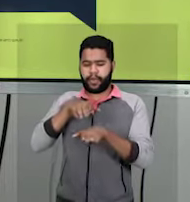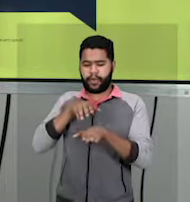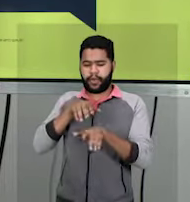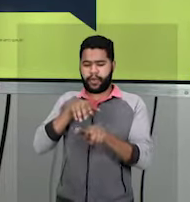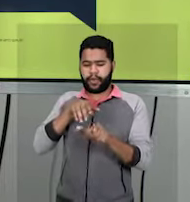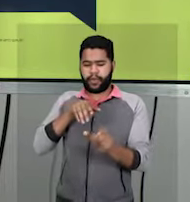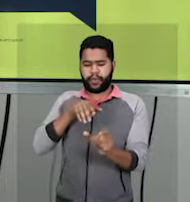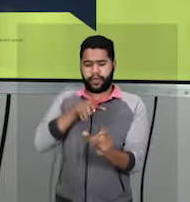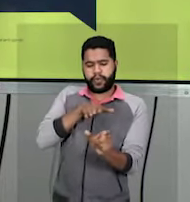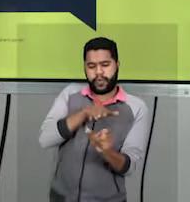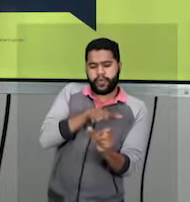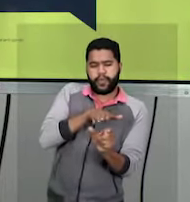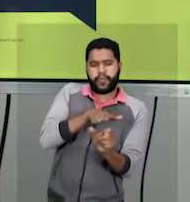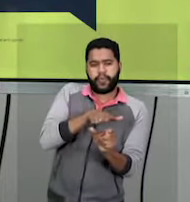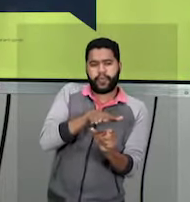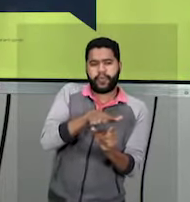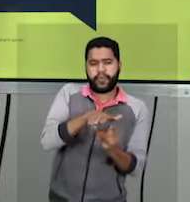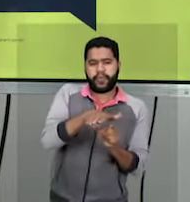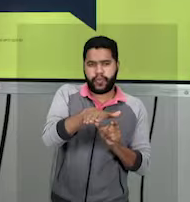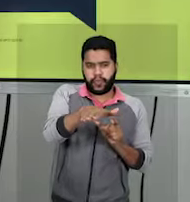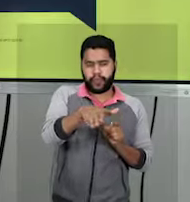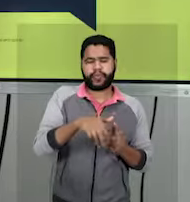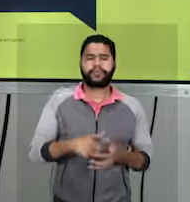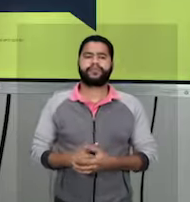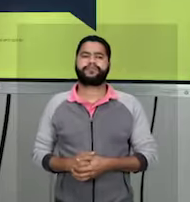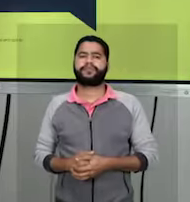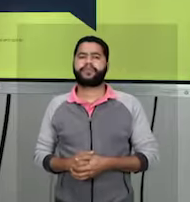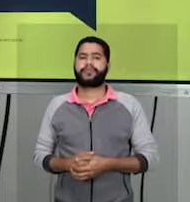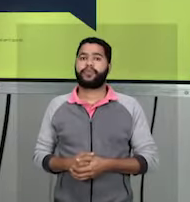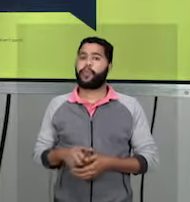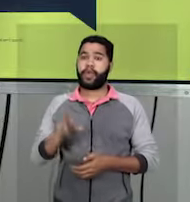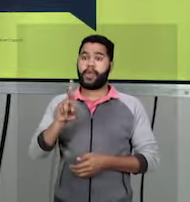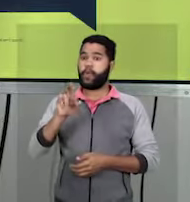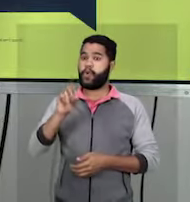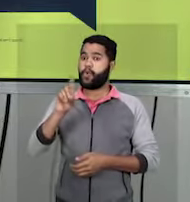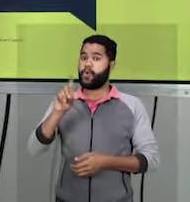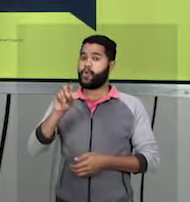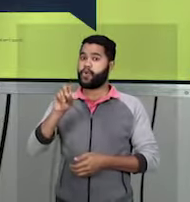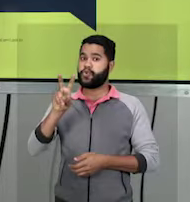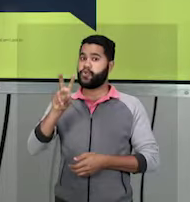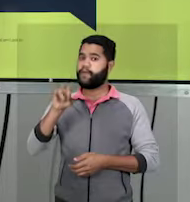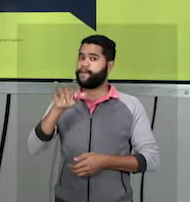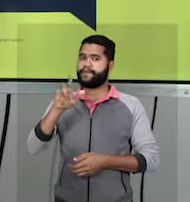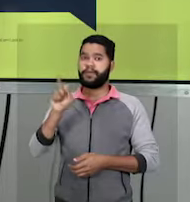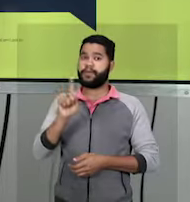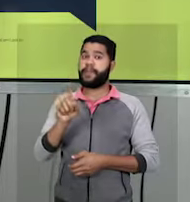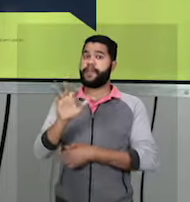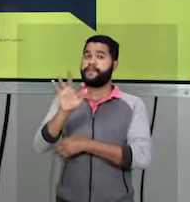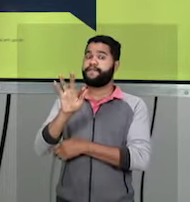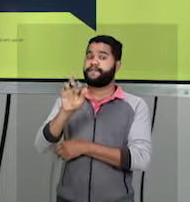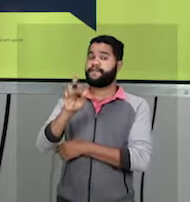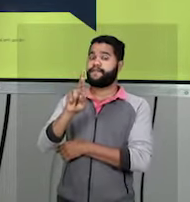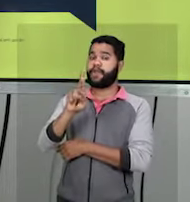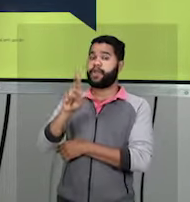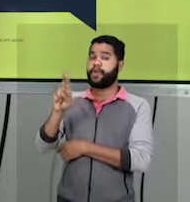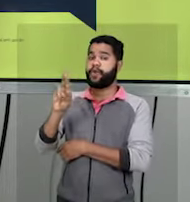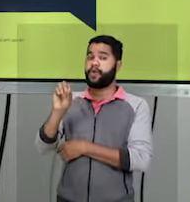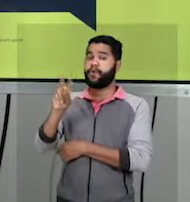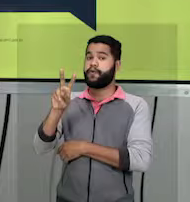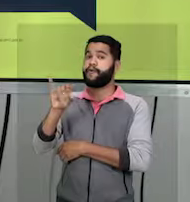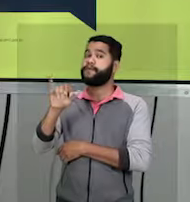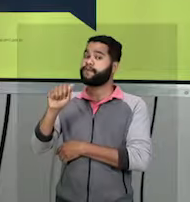são diferentes em rodovias a gente vai chamar de ferrovias malha Ferroviária Ferroviária linha